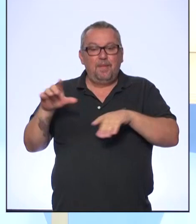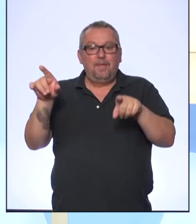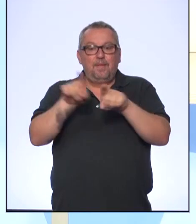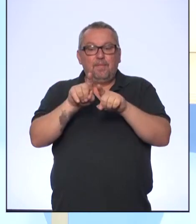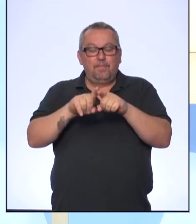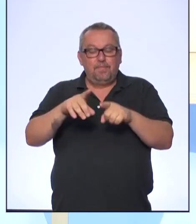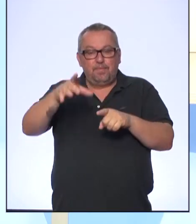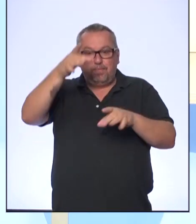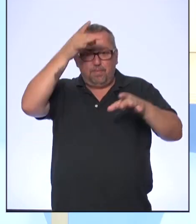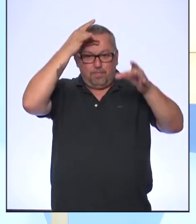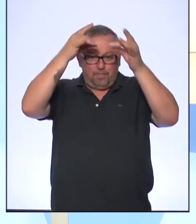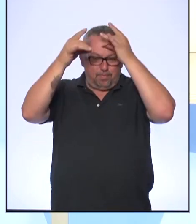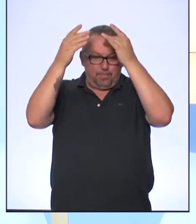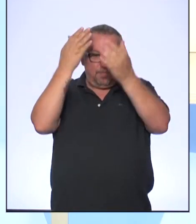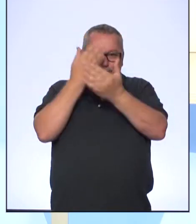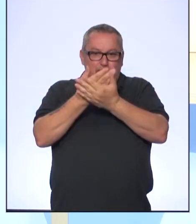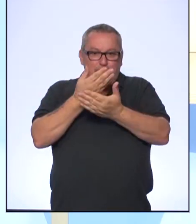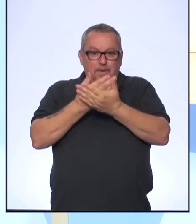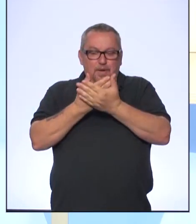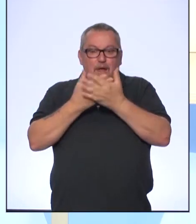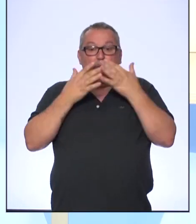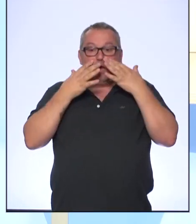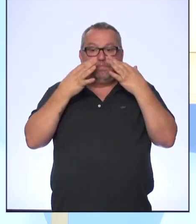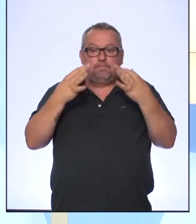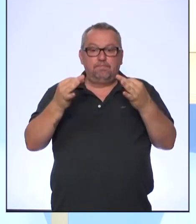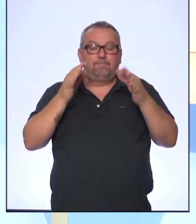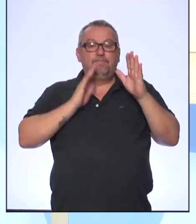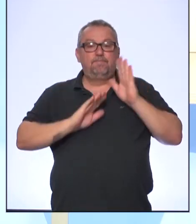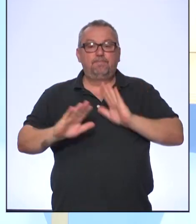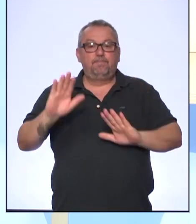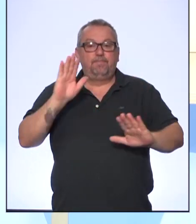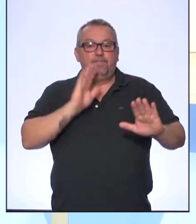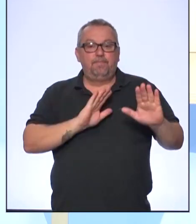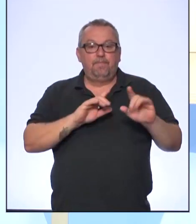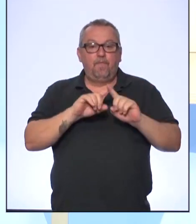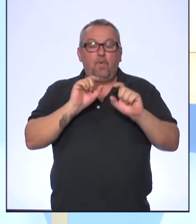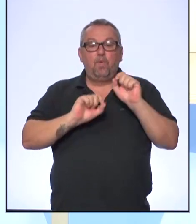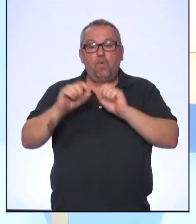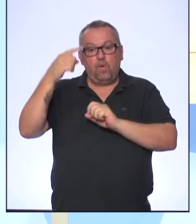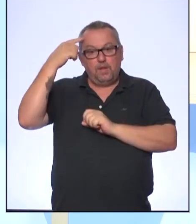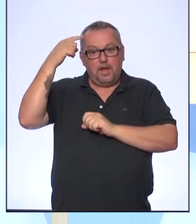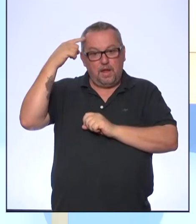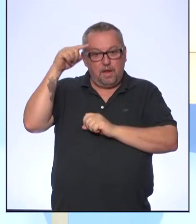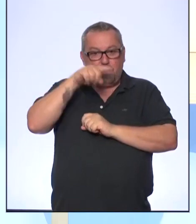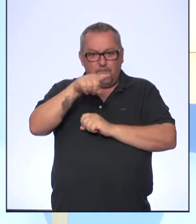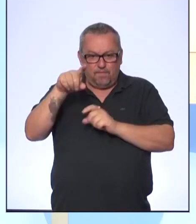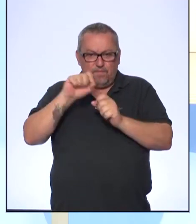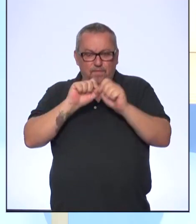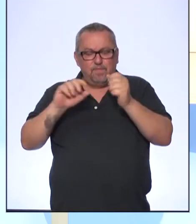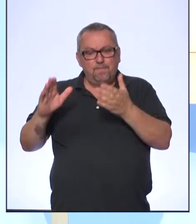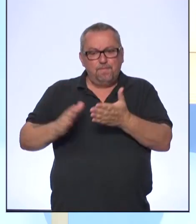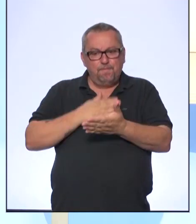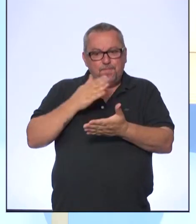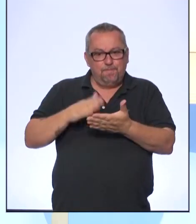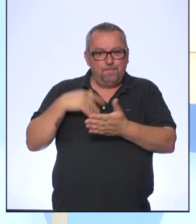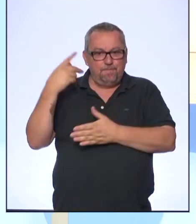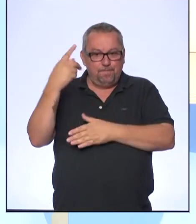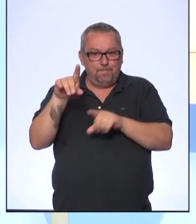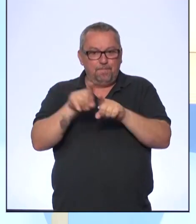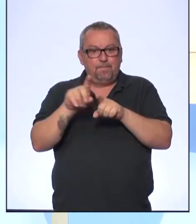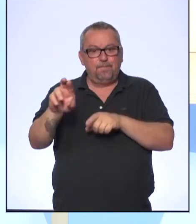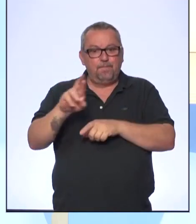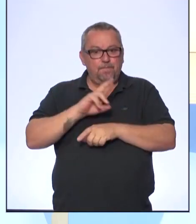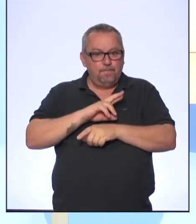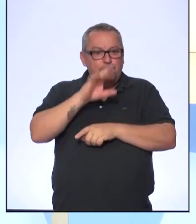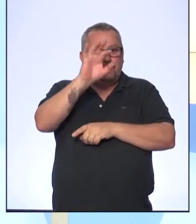nessa aula. Preste muita atenção, tome muito cuidado. Qual que é a ideia? Vocês vão fazer no caderno de vocês, respondam